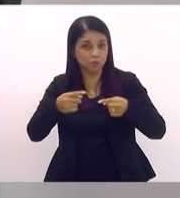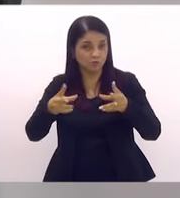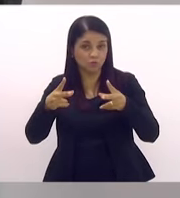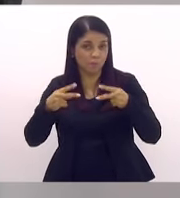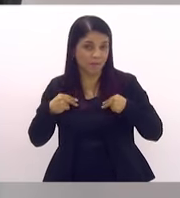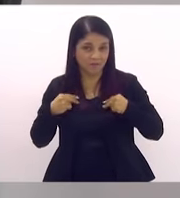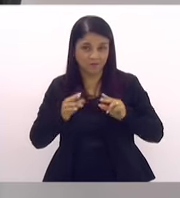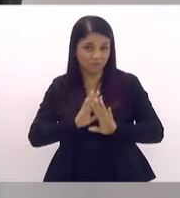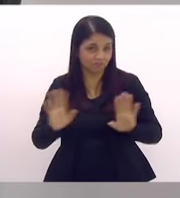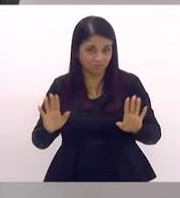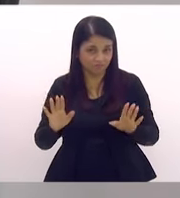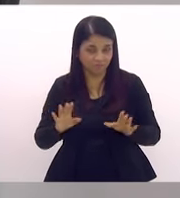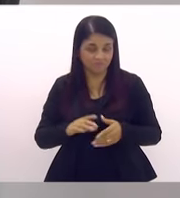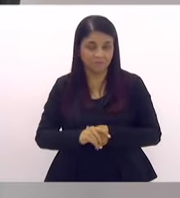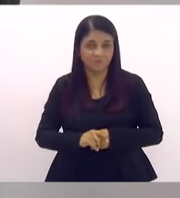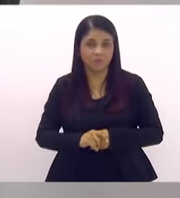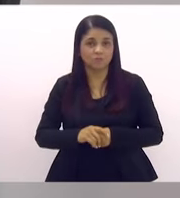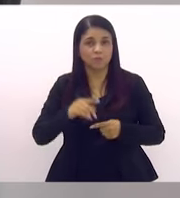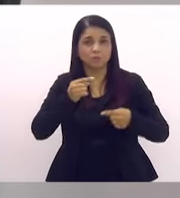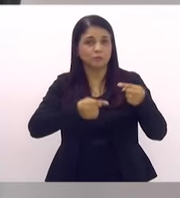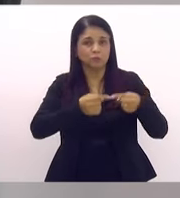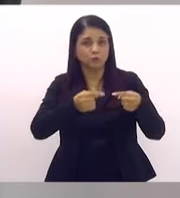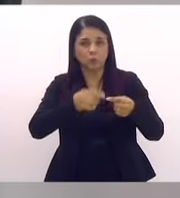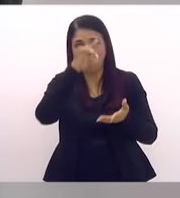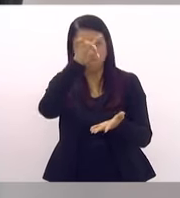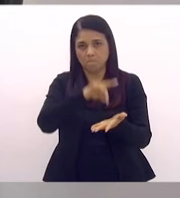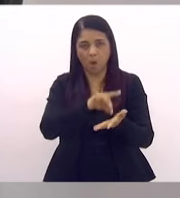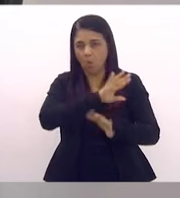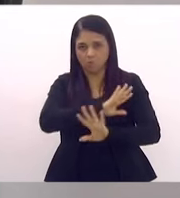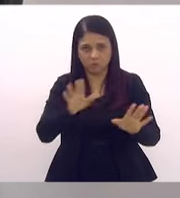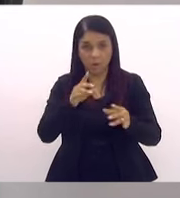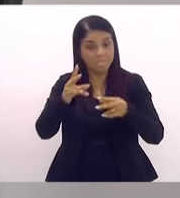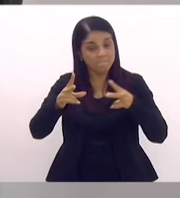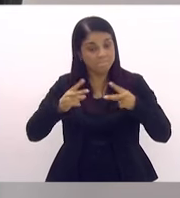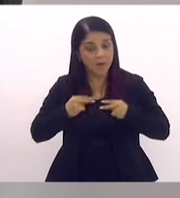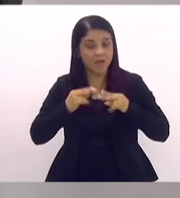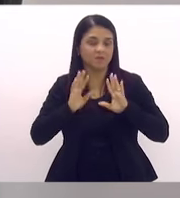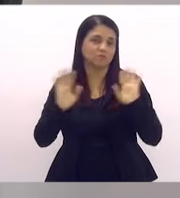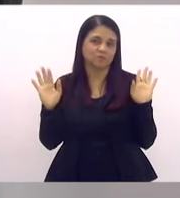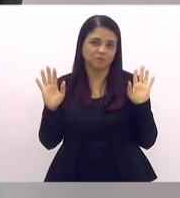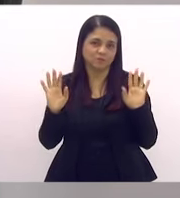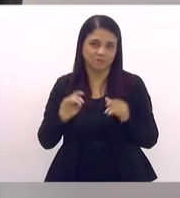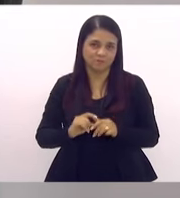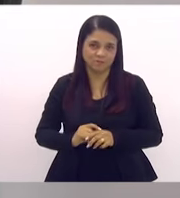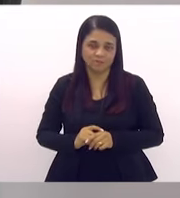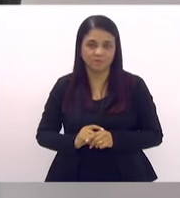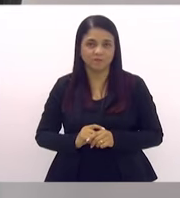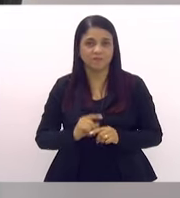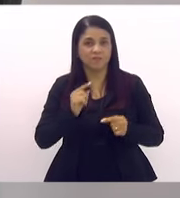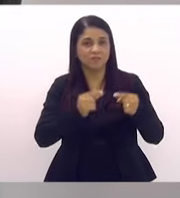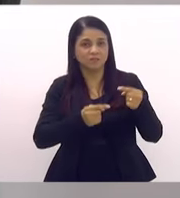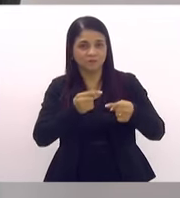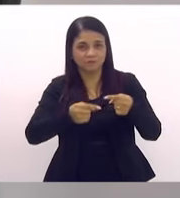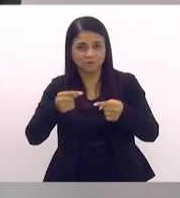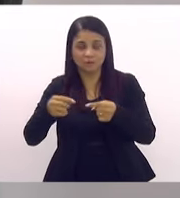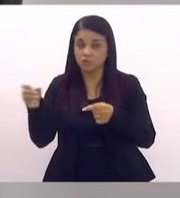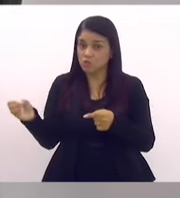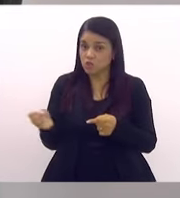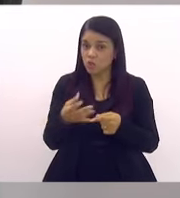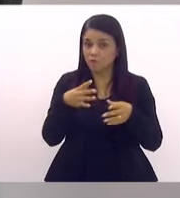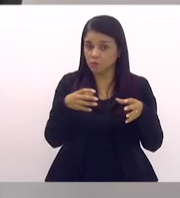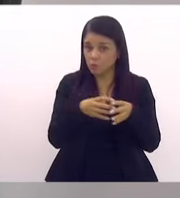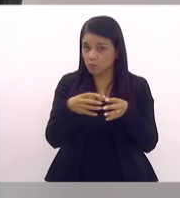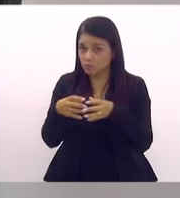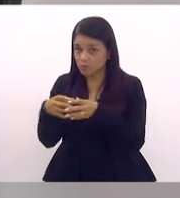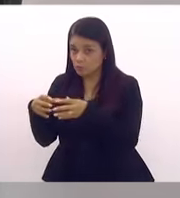De mérito, é. Não uma discussão de forma. Então, as discussões agora nas novas comissões